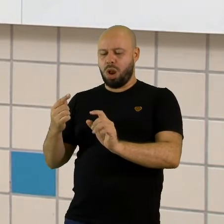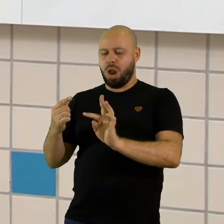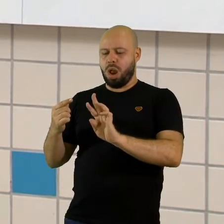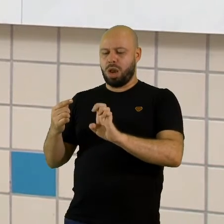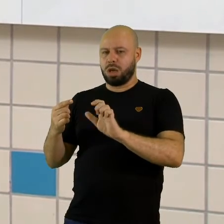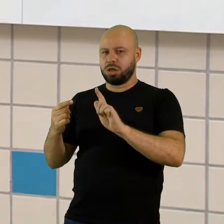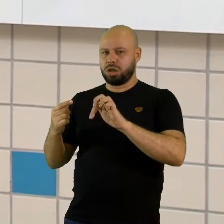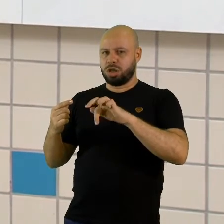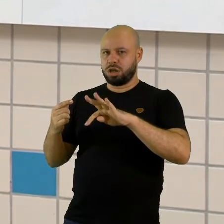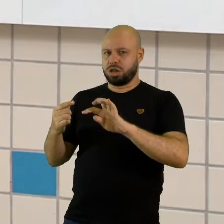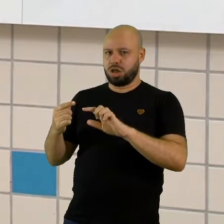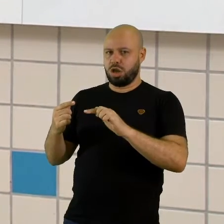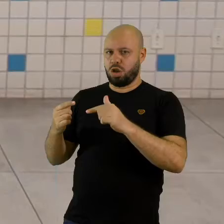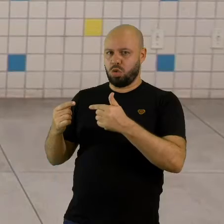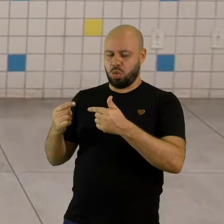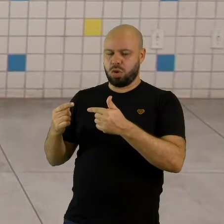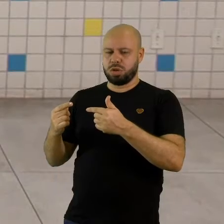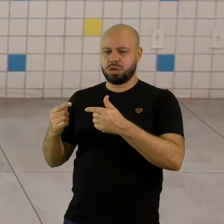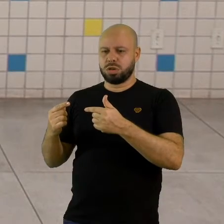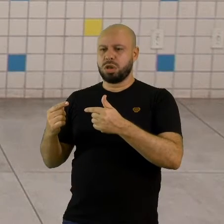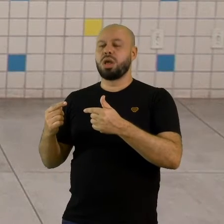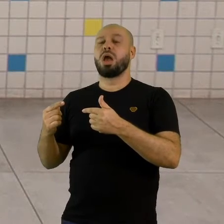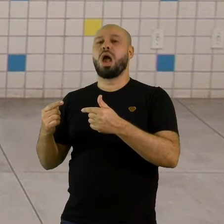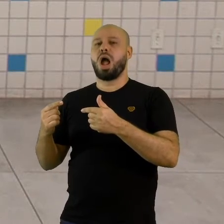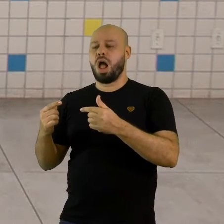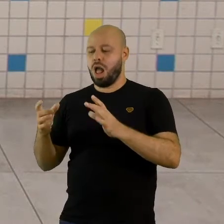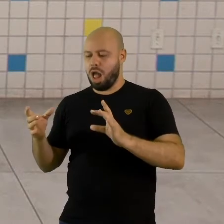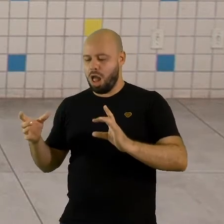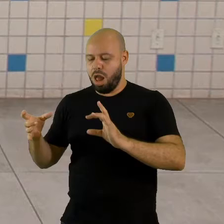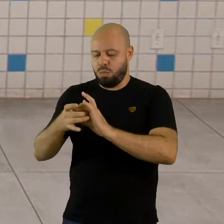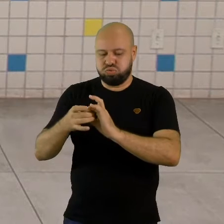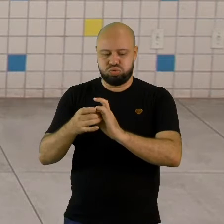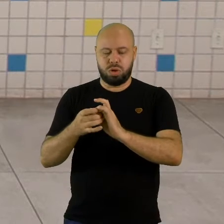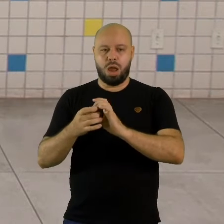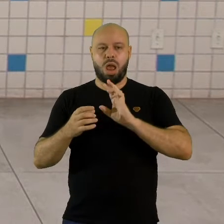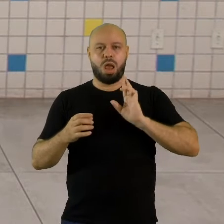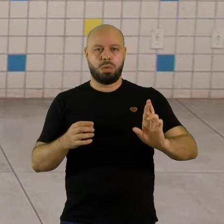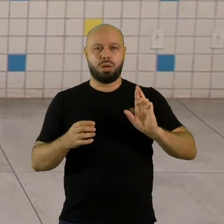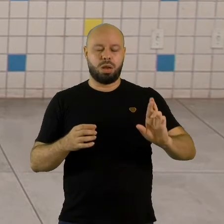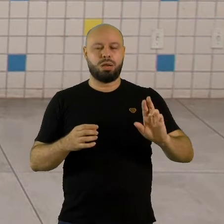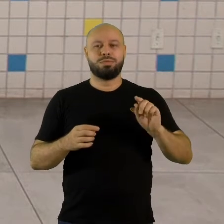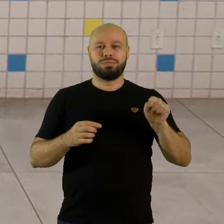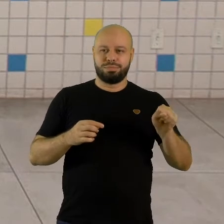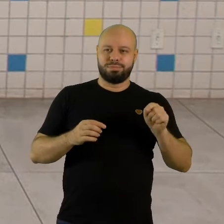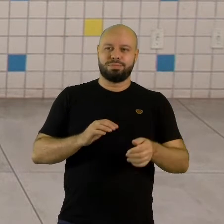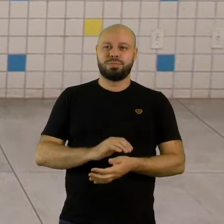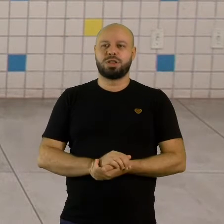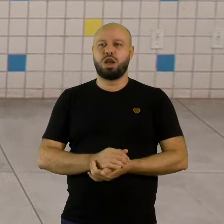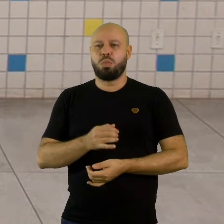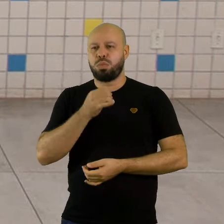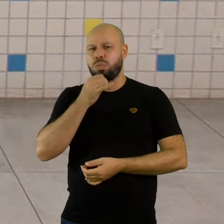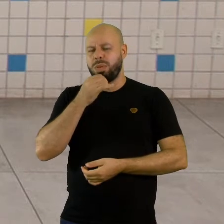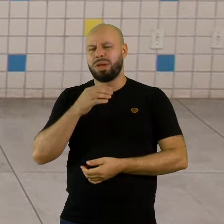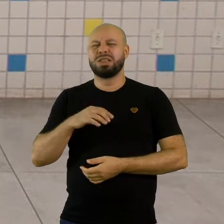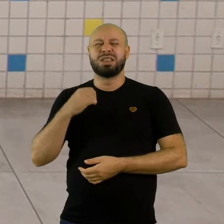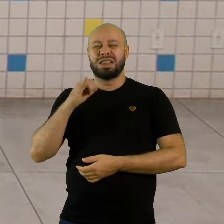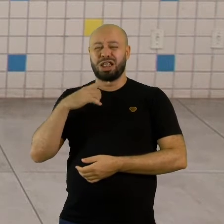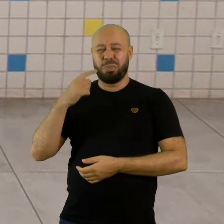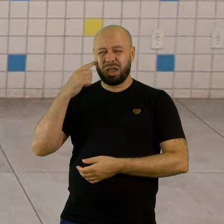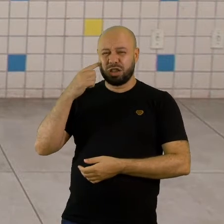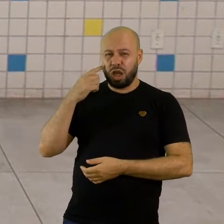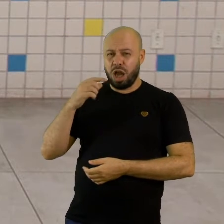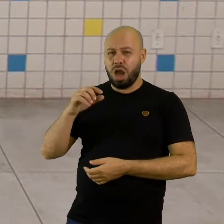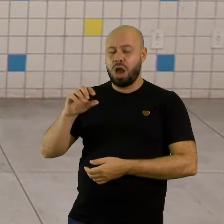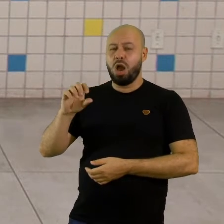o quê? Que eu tenho a mesma quantidade que eu tenho aqui, vamos supor, tá, gente, que eu tenho aqui 8 gramas. Eu tenho